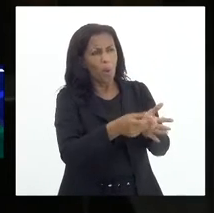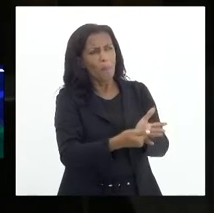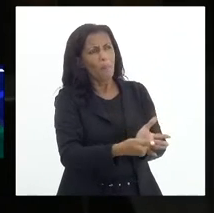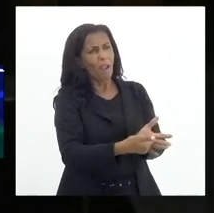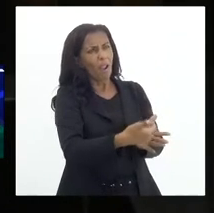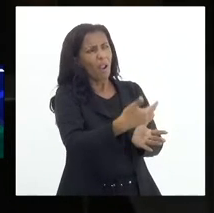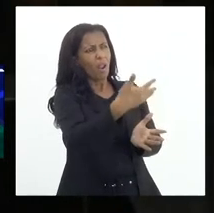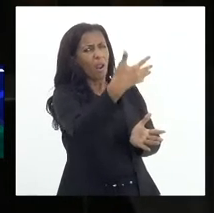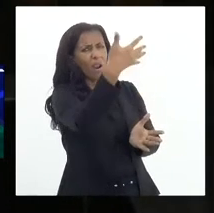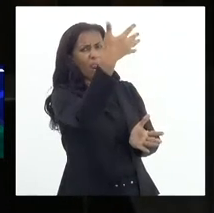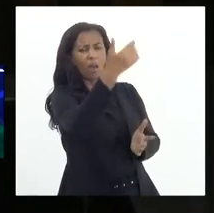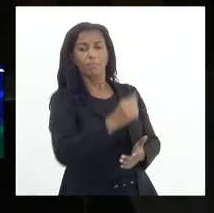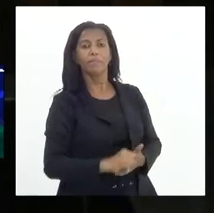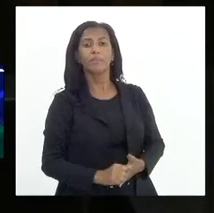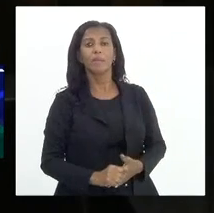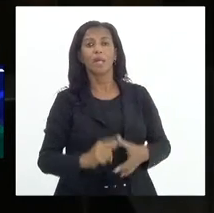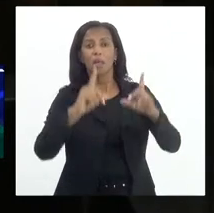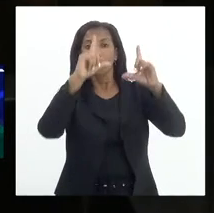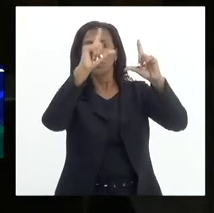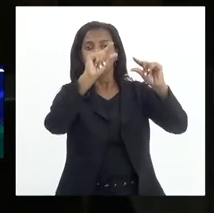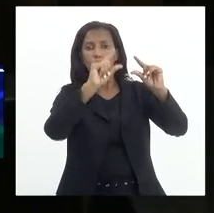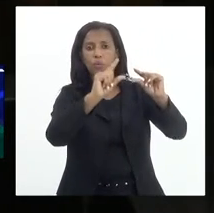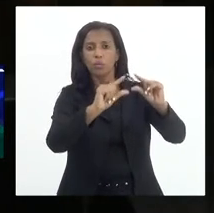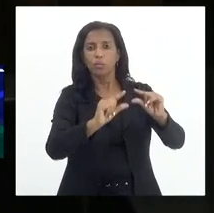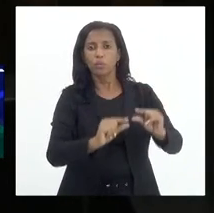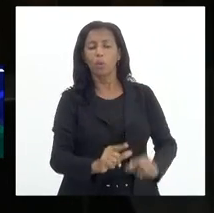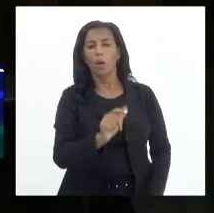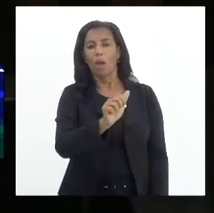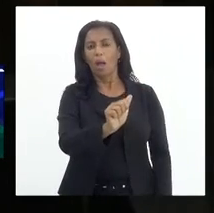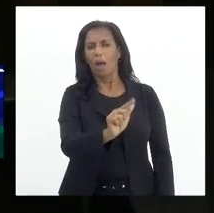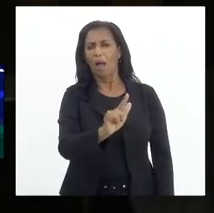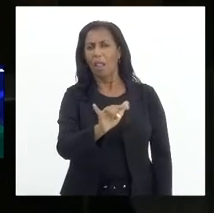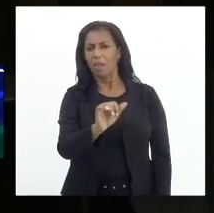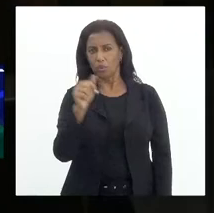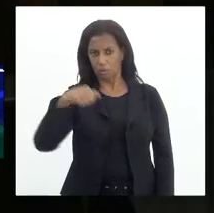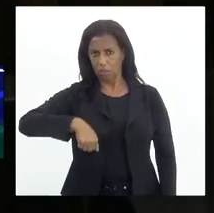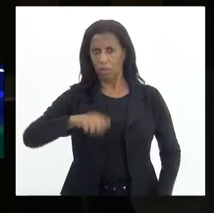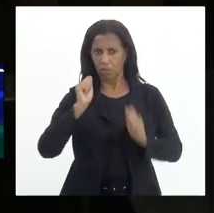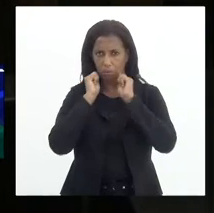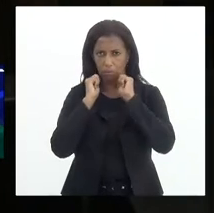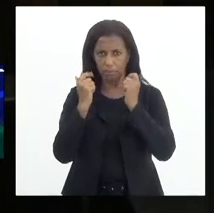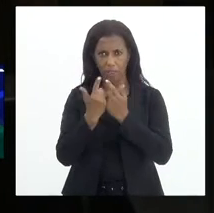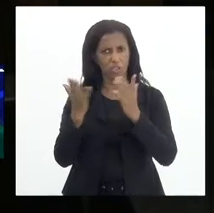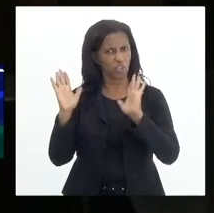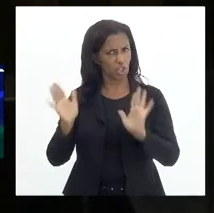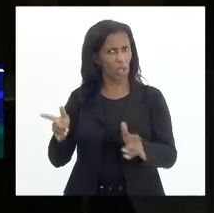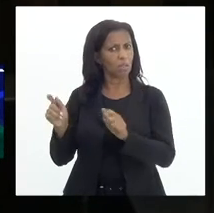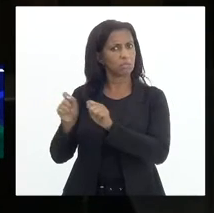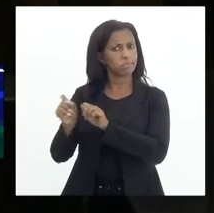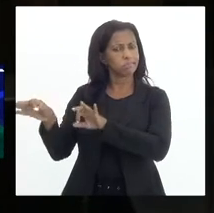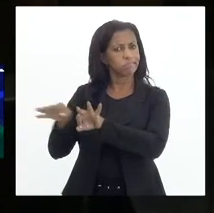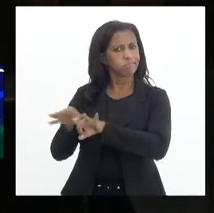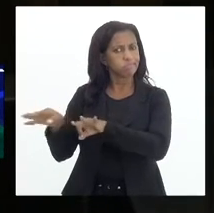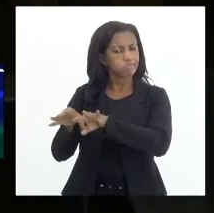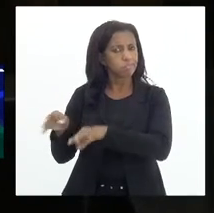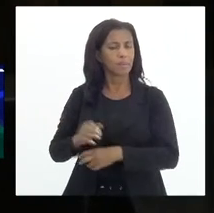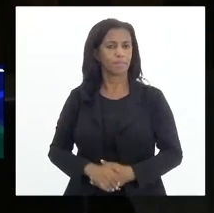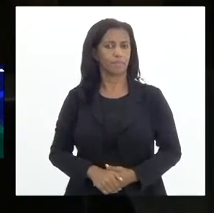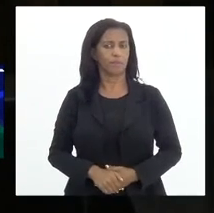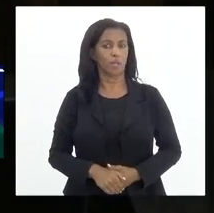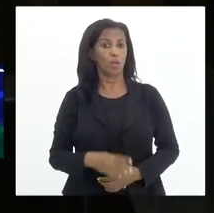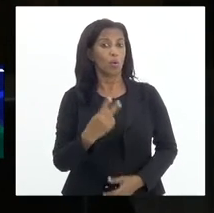tantas reduções de alíquotas que essa casa já fez, se o preço do